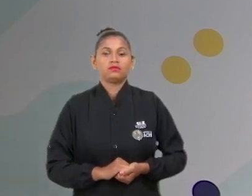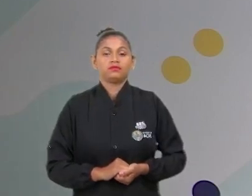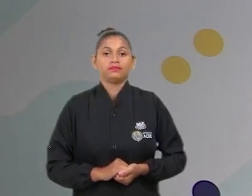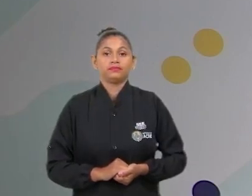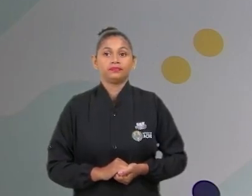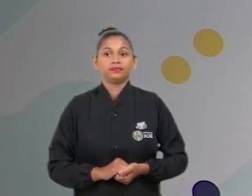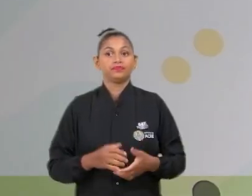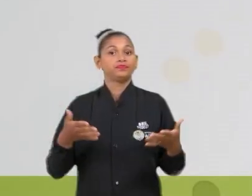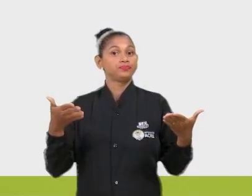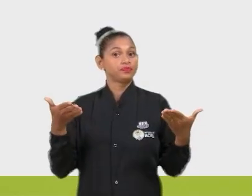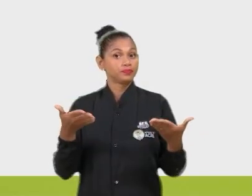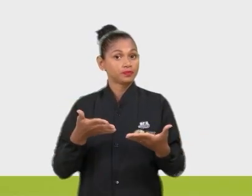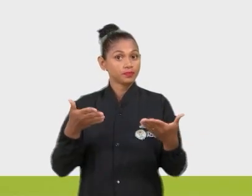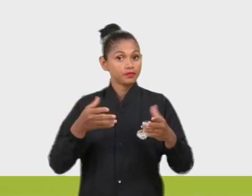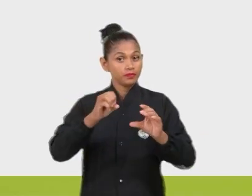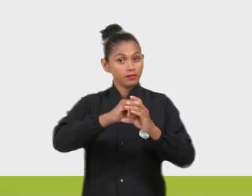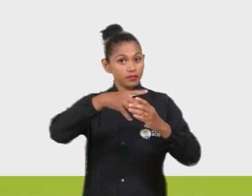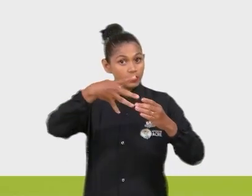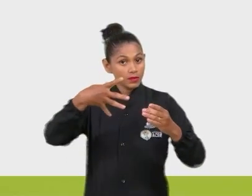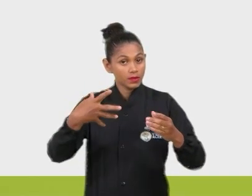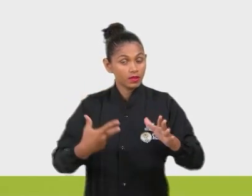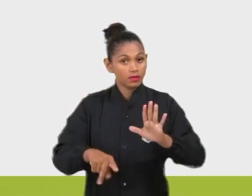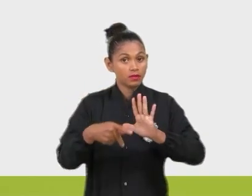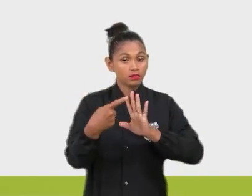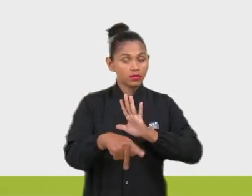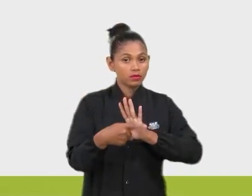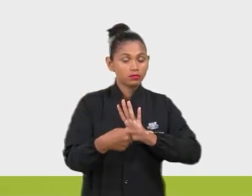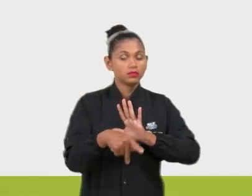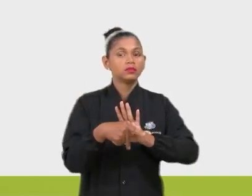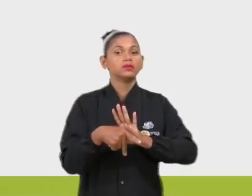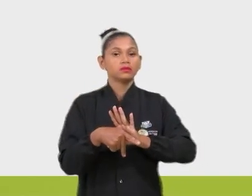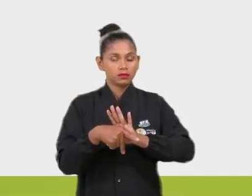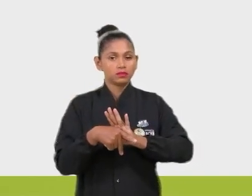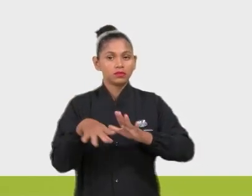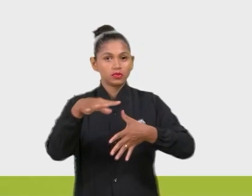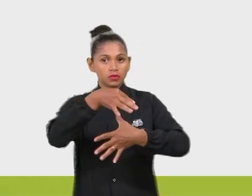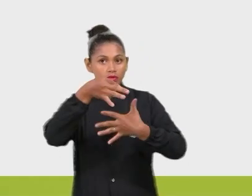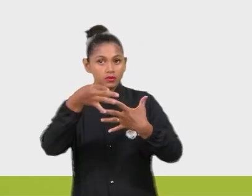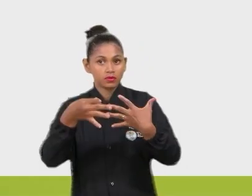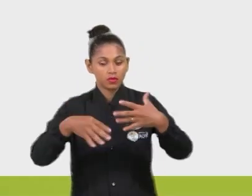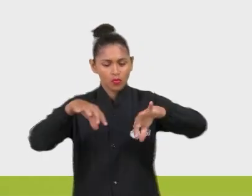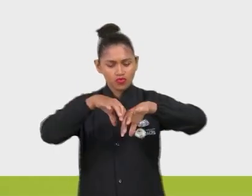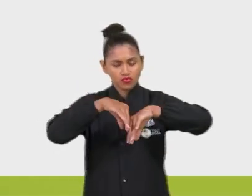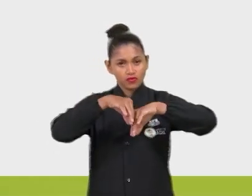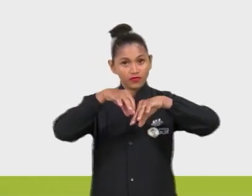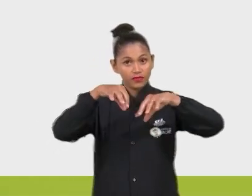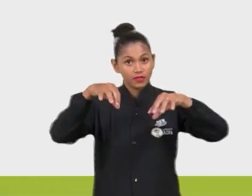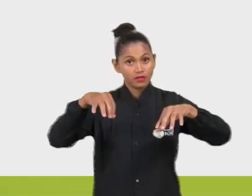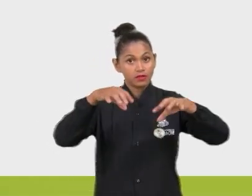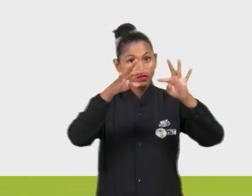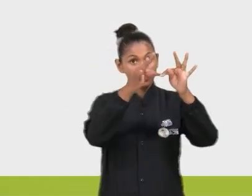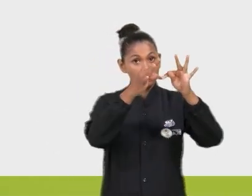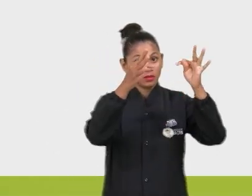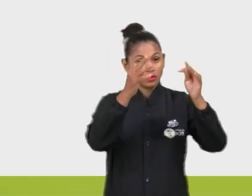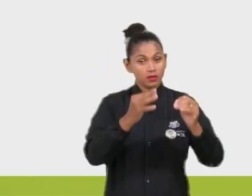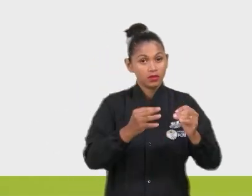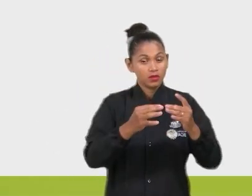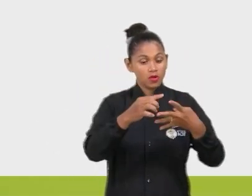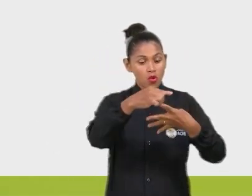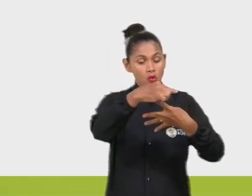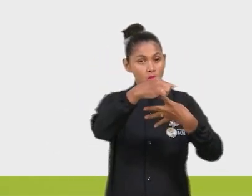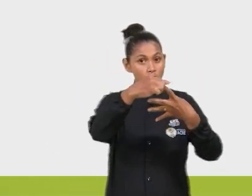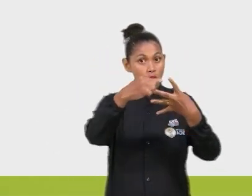Então, vamos agora para as características físicas dos elementos. Vamos dividir a tabela periódica em 4